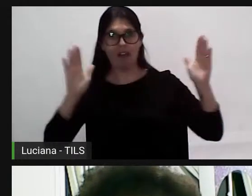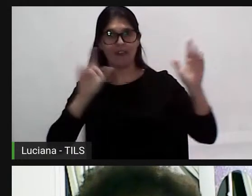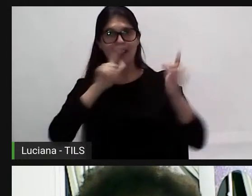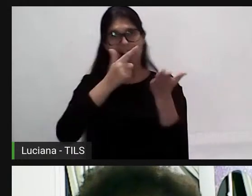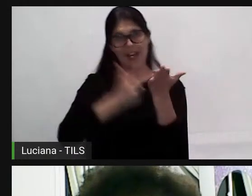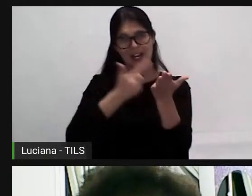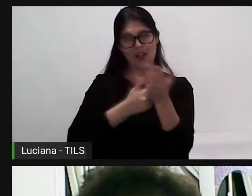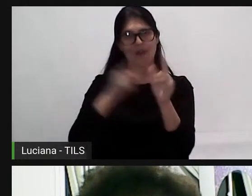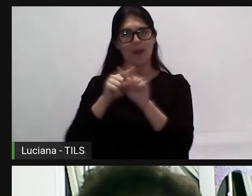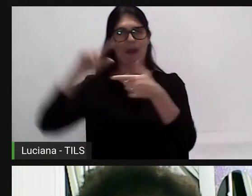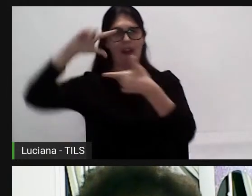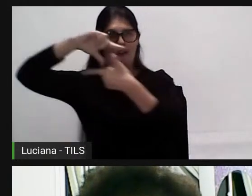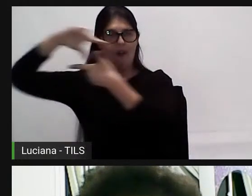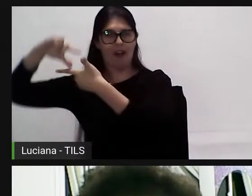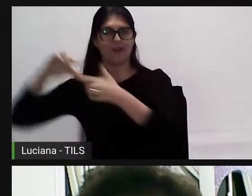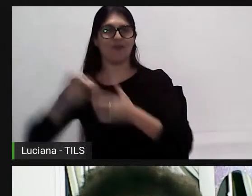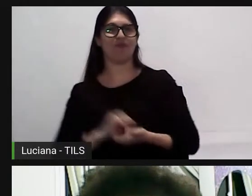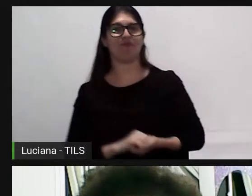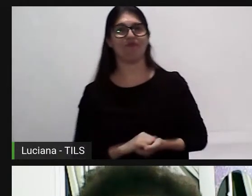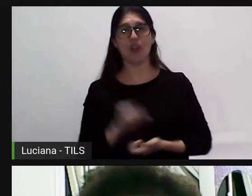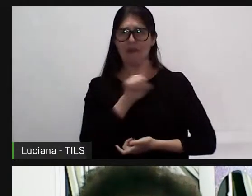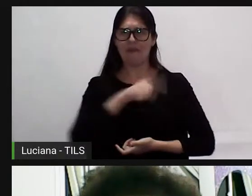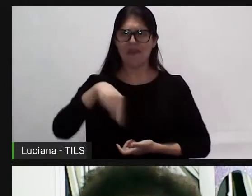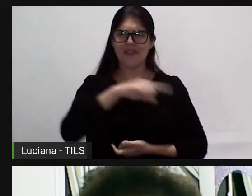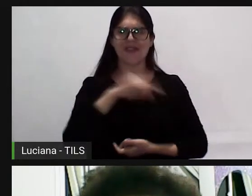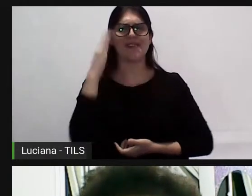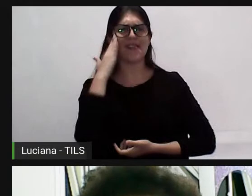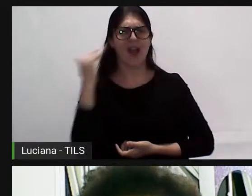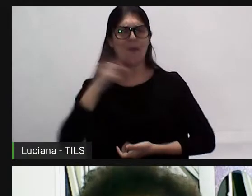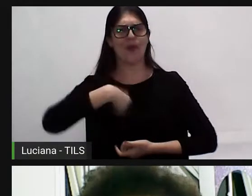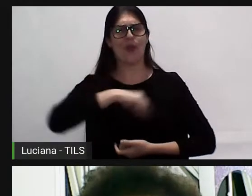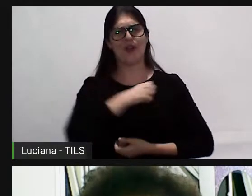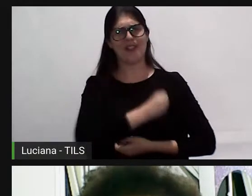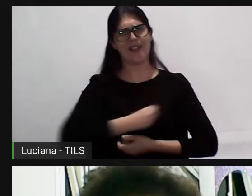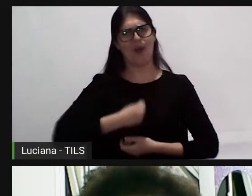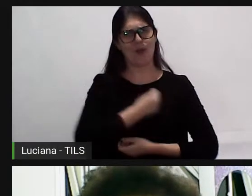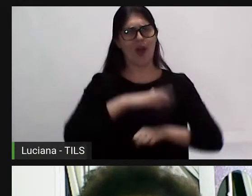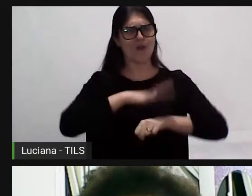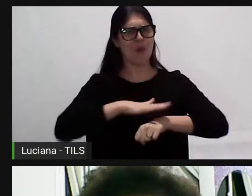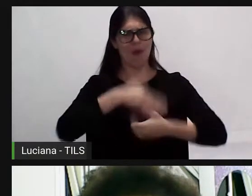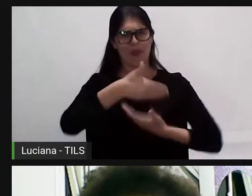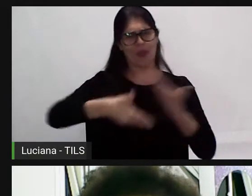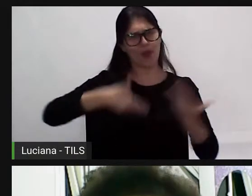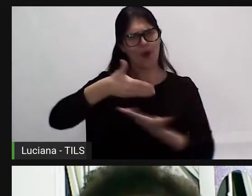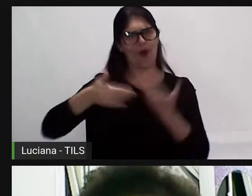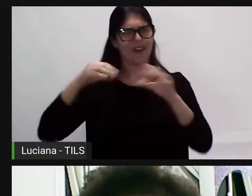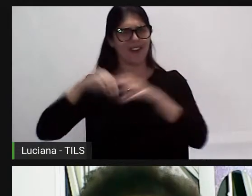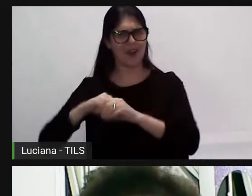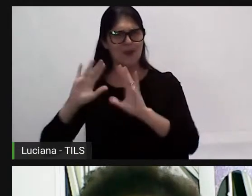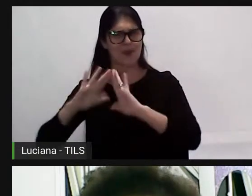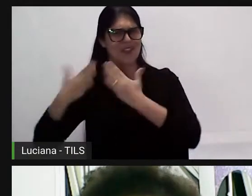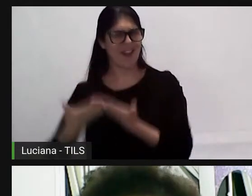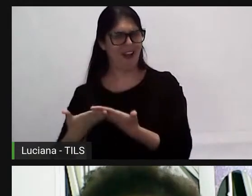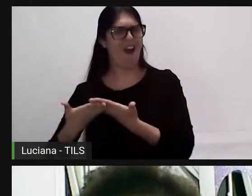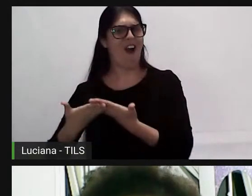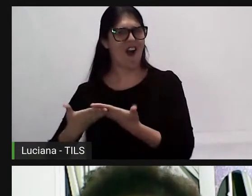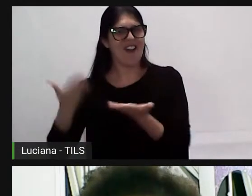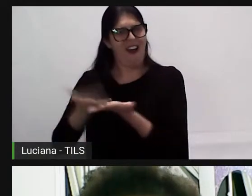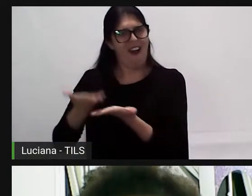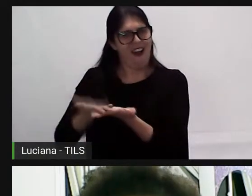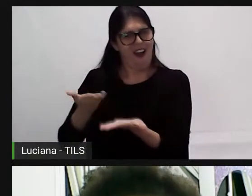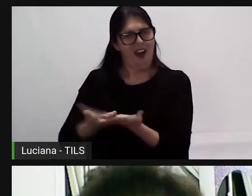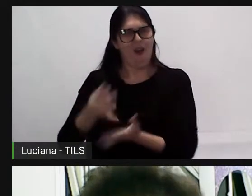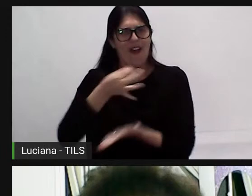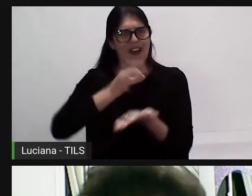Bom, pessoal, não é novidade que estamos com muita saudade, principalmente das nossas trocas em sala de aula, do nosso café coletivo, ou então daquele